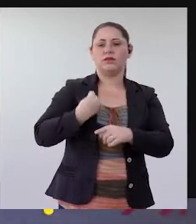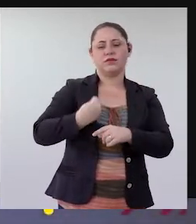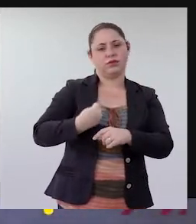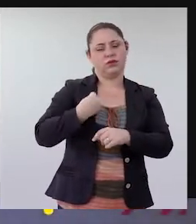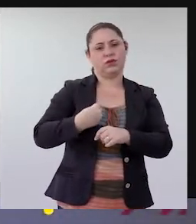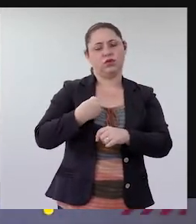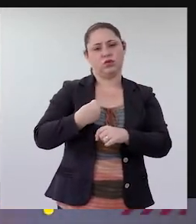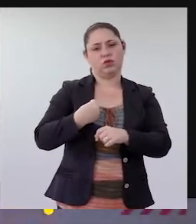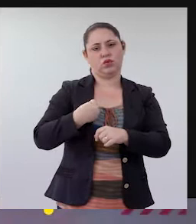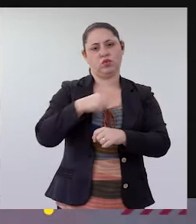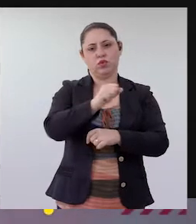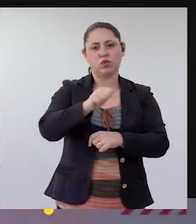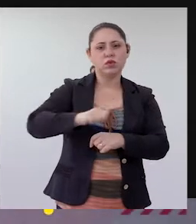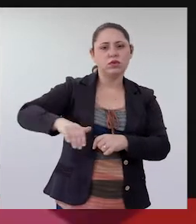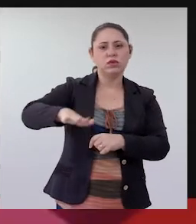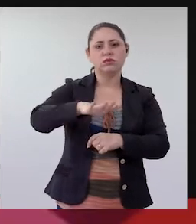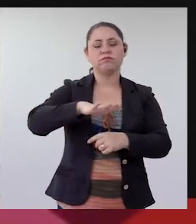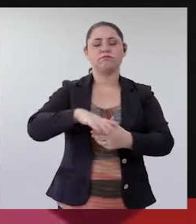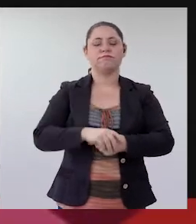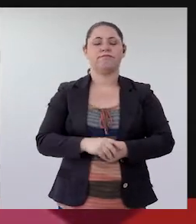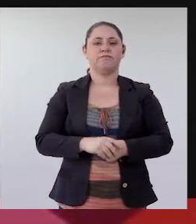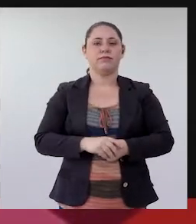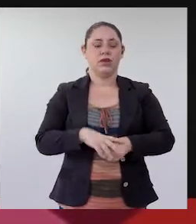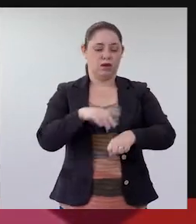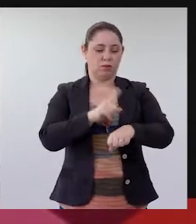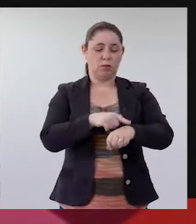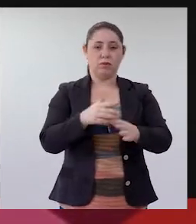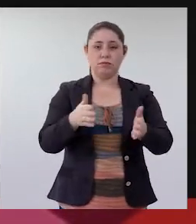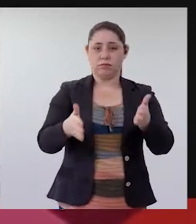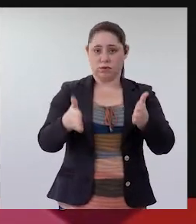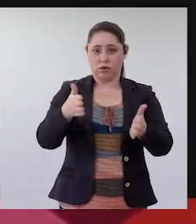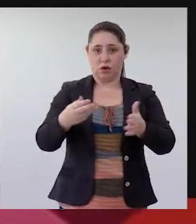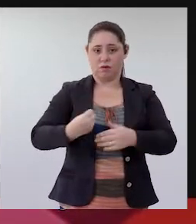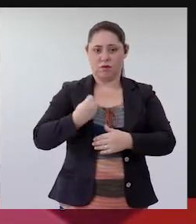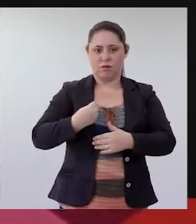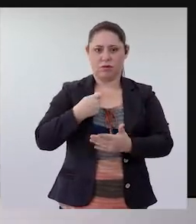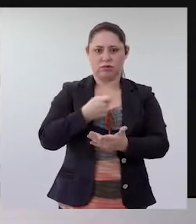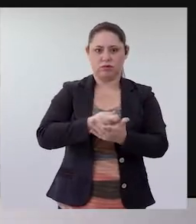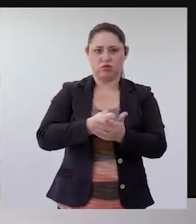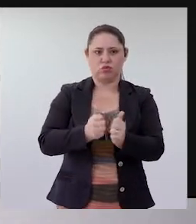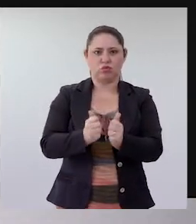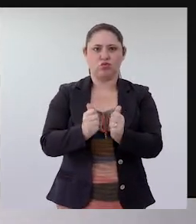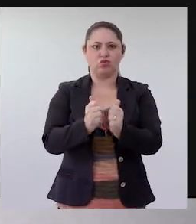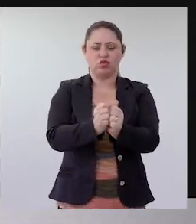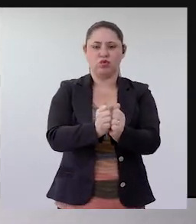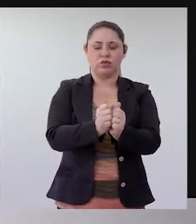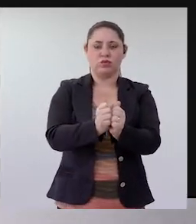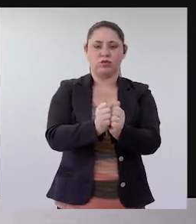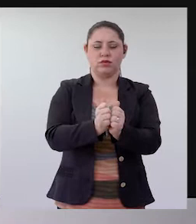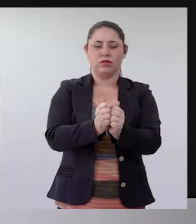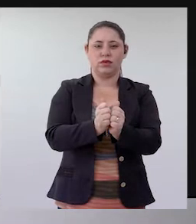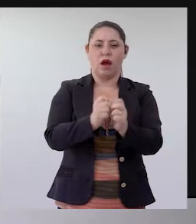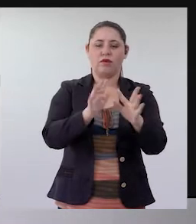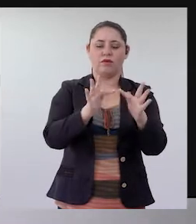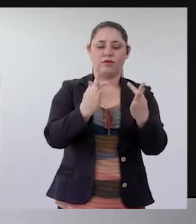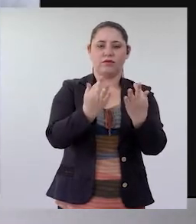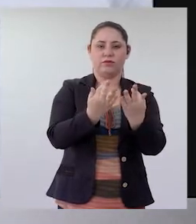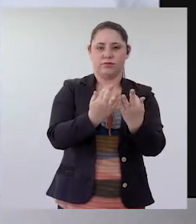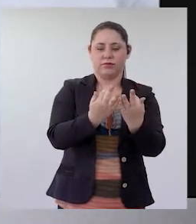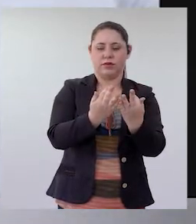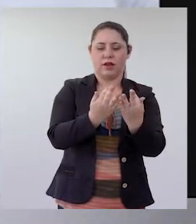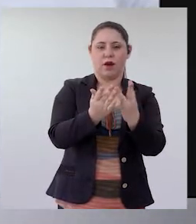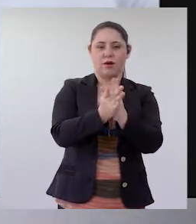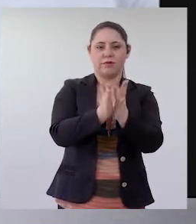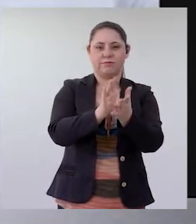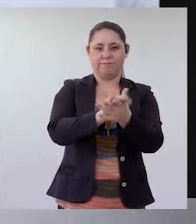sociais. E esse período, né, de convivência mais intensa, né, entre as famílias,